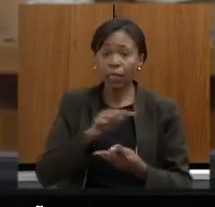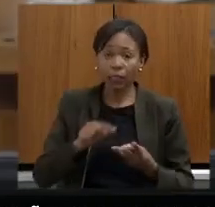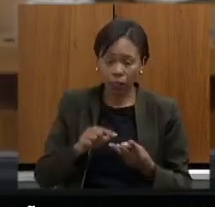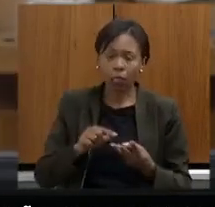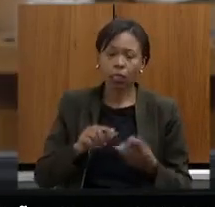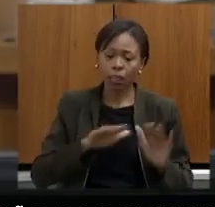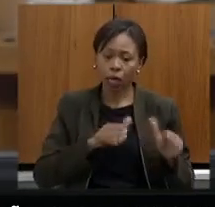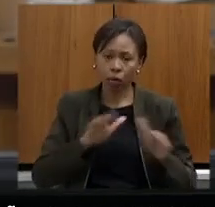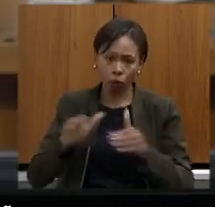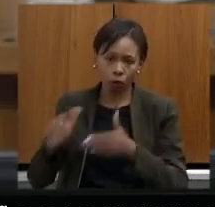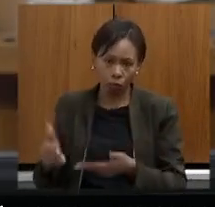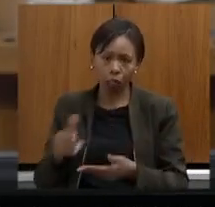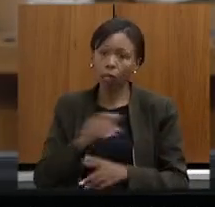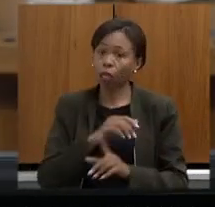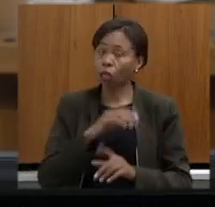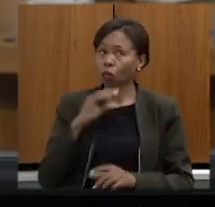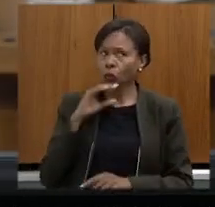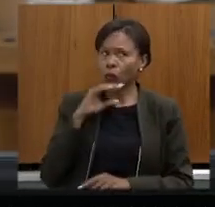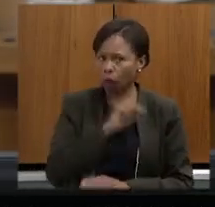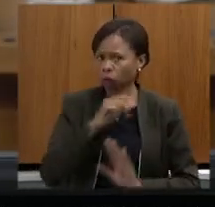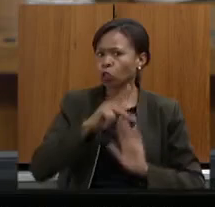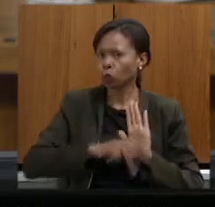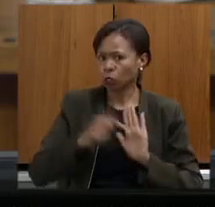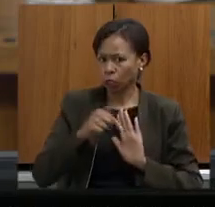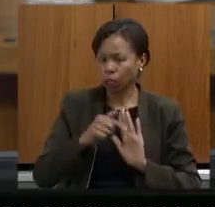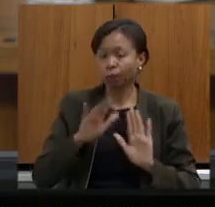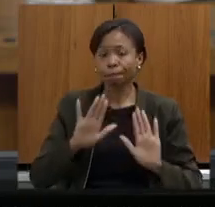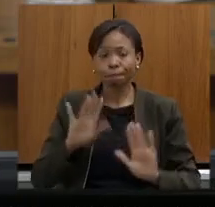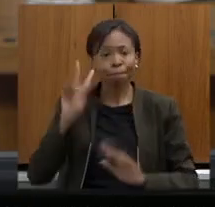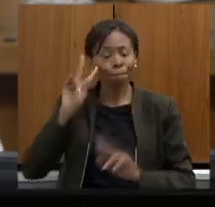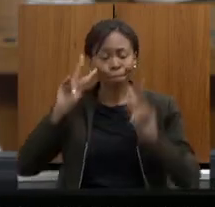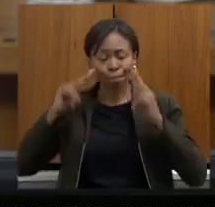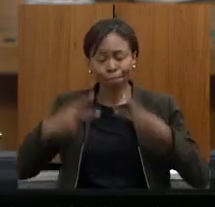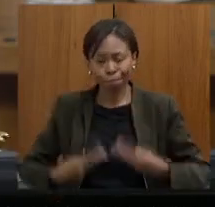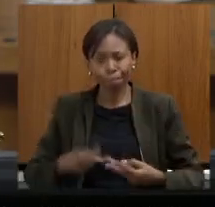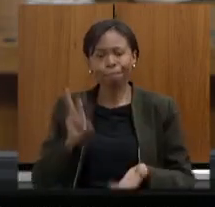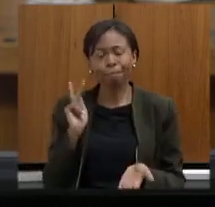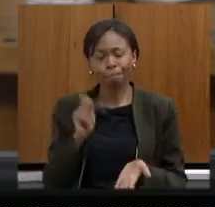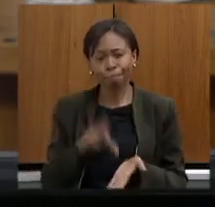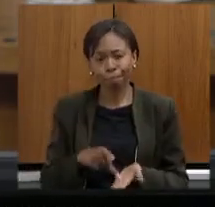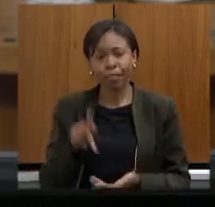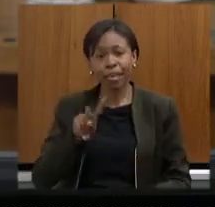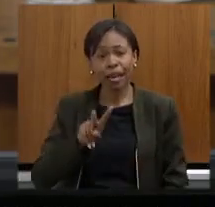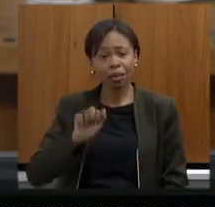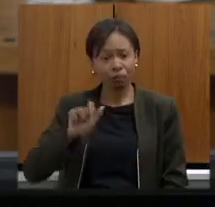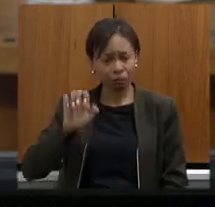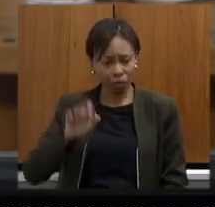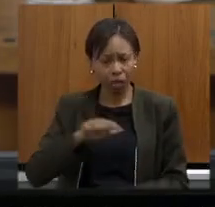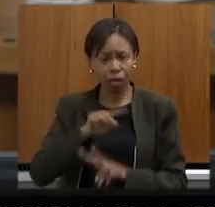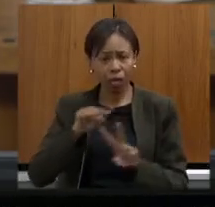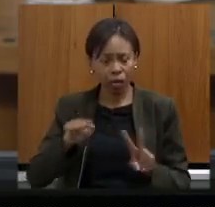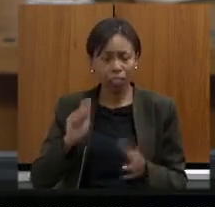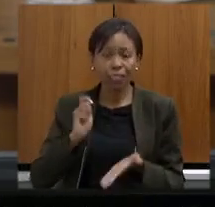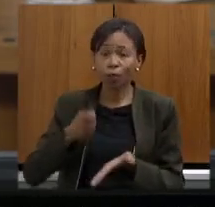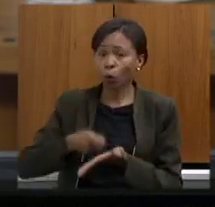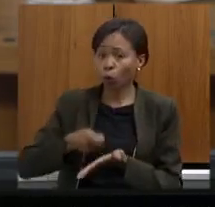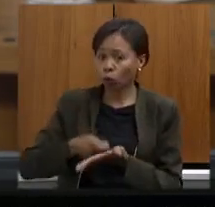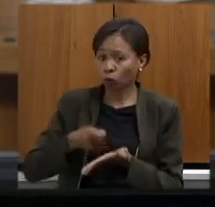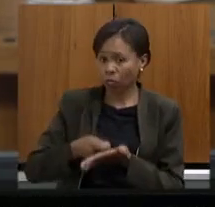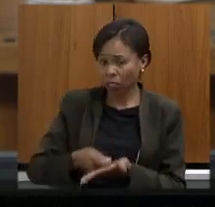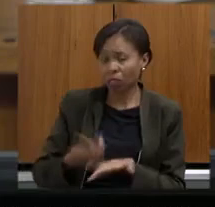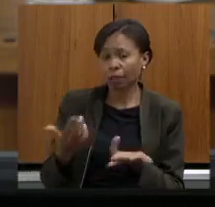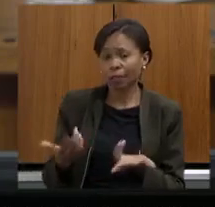cuja execução tem sido mais rápido a gente reconhece Deputado que de fato a Vale no que tange as obrigações